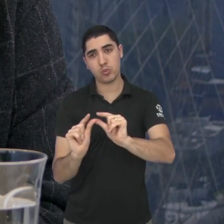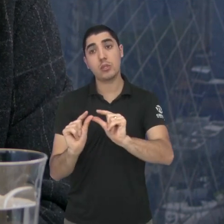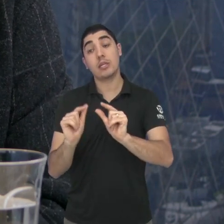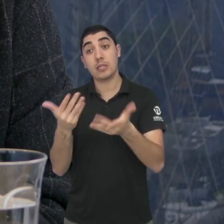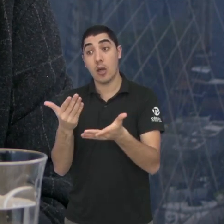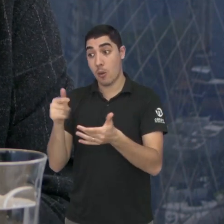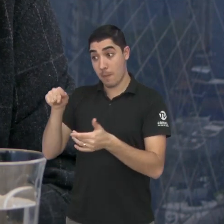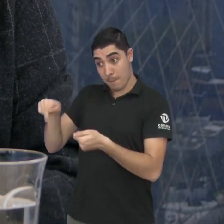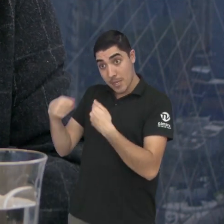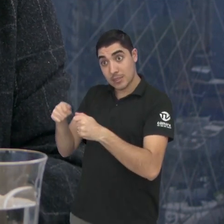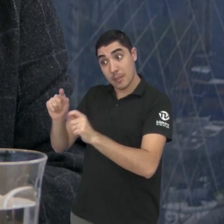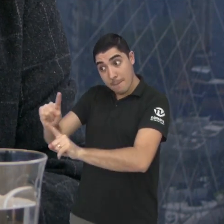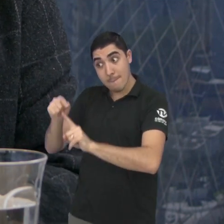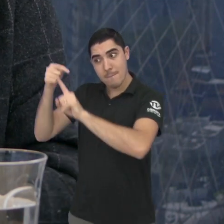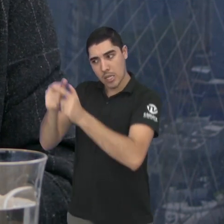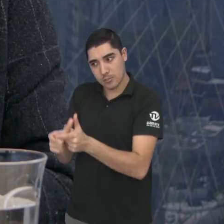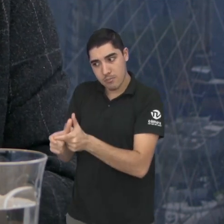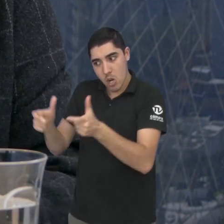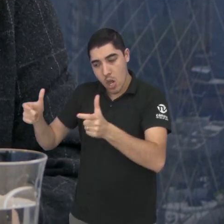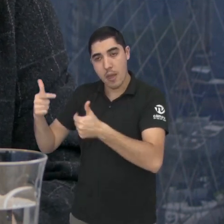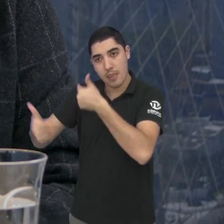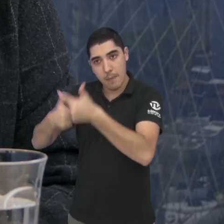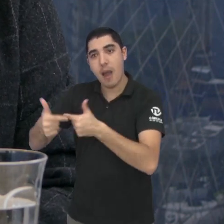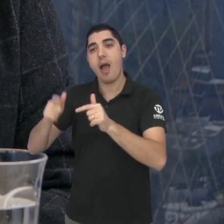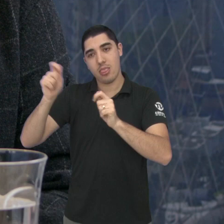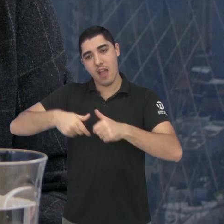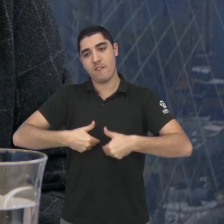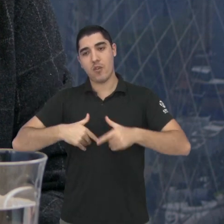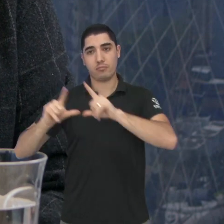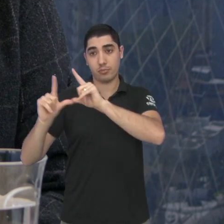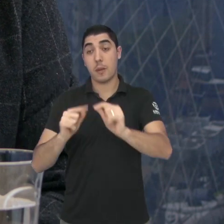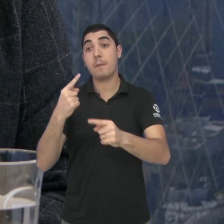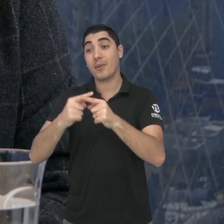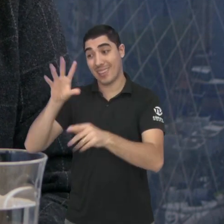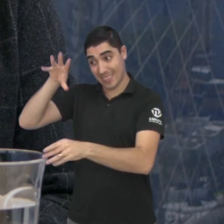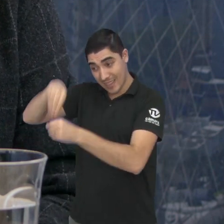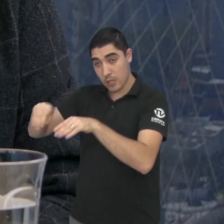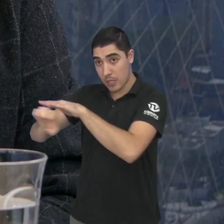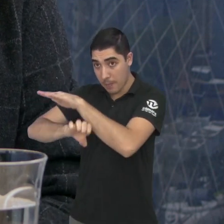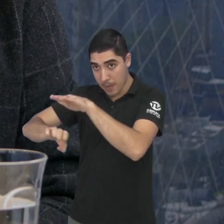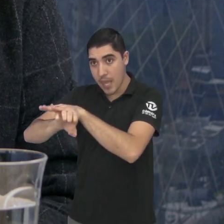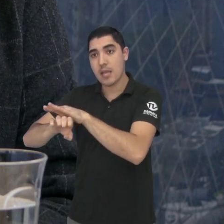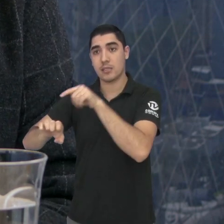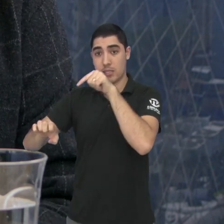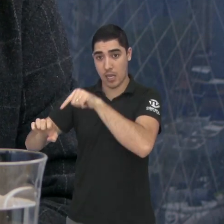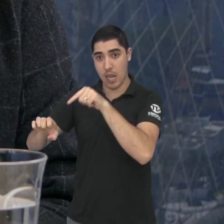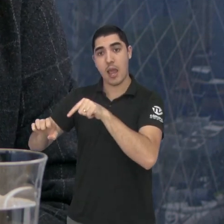ter geração de emprego, você tem que ter essa reforma tributária, porque a empresa paga